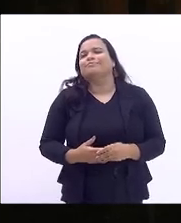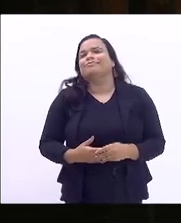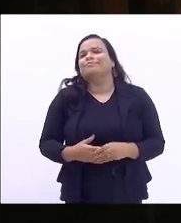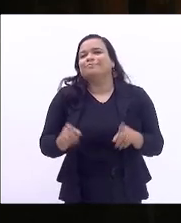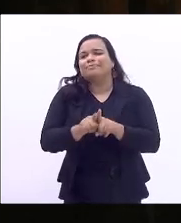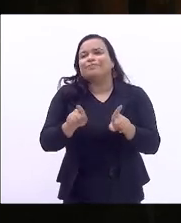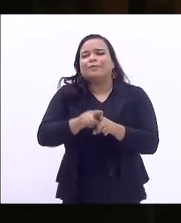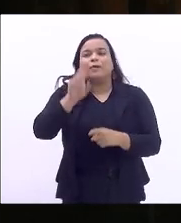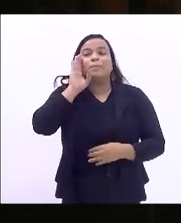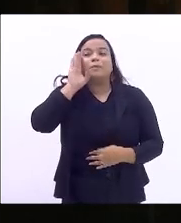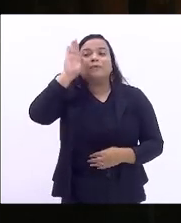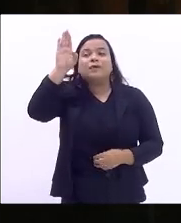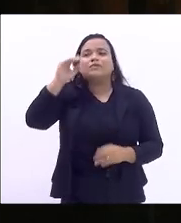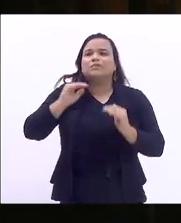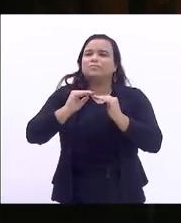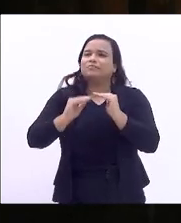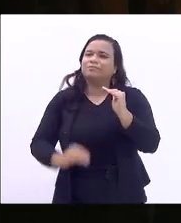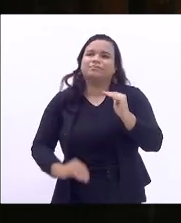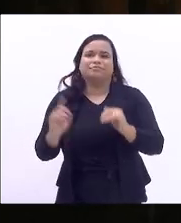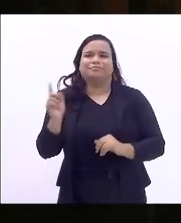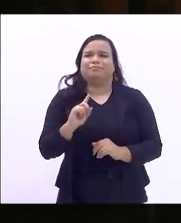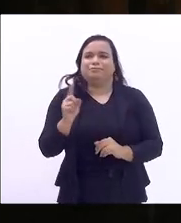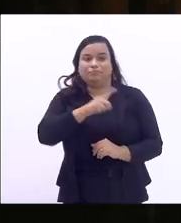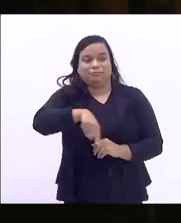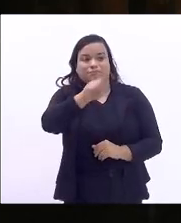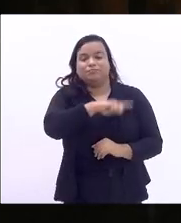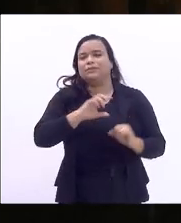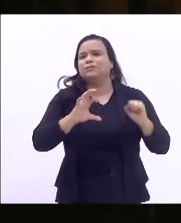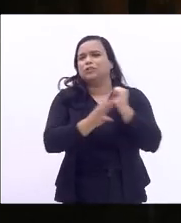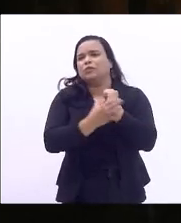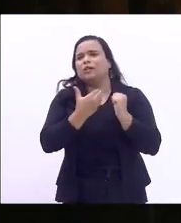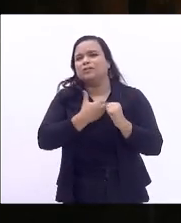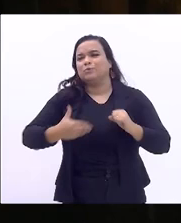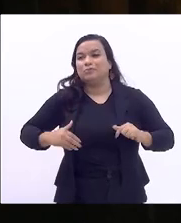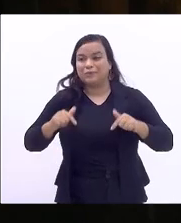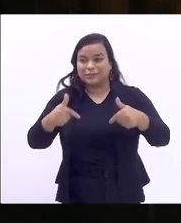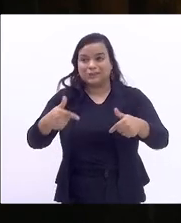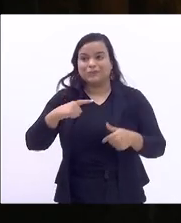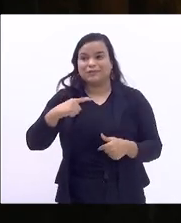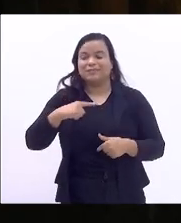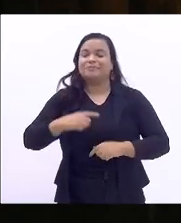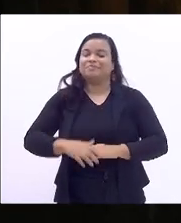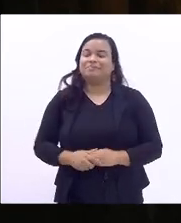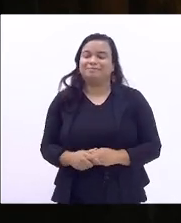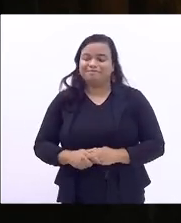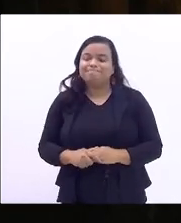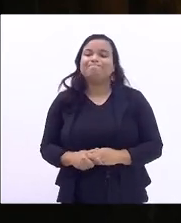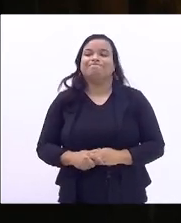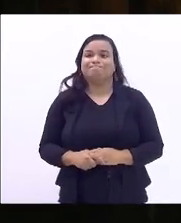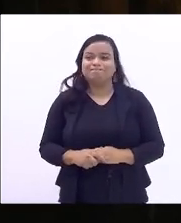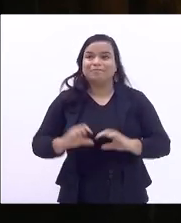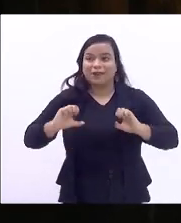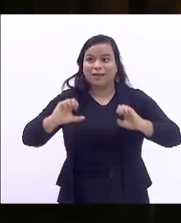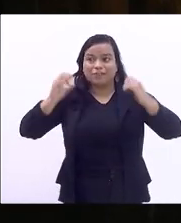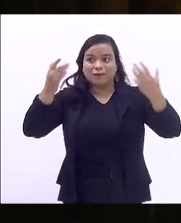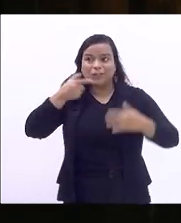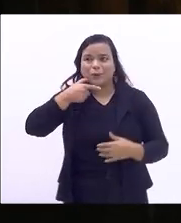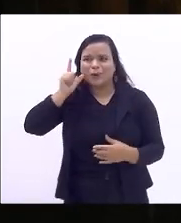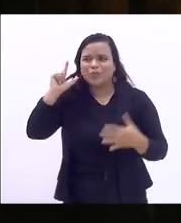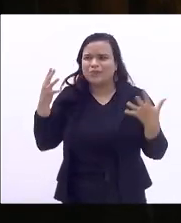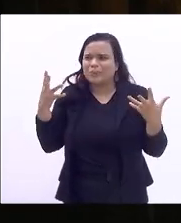principalmente com nossos agentes da Segurança Pública ontem eu estive no evento